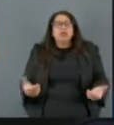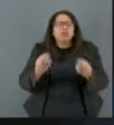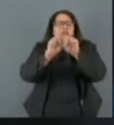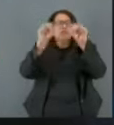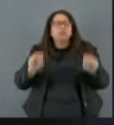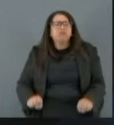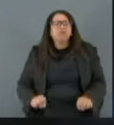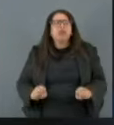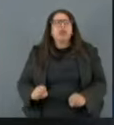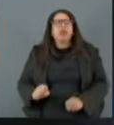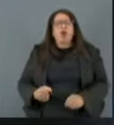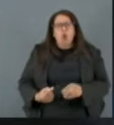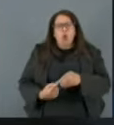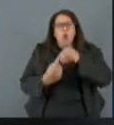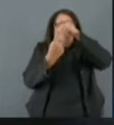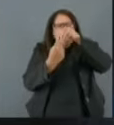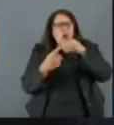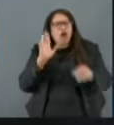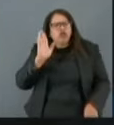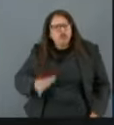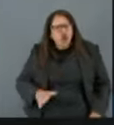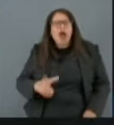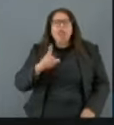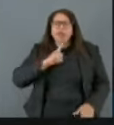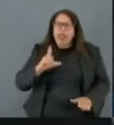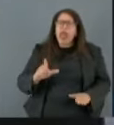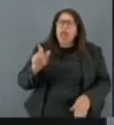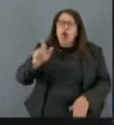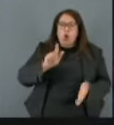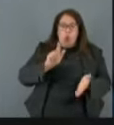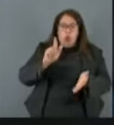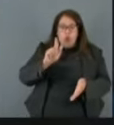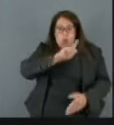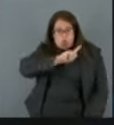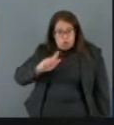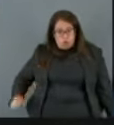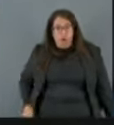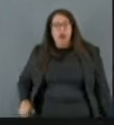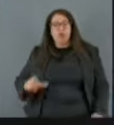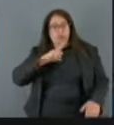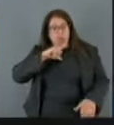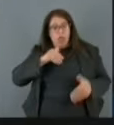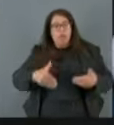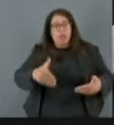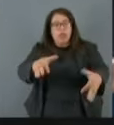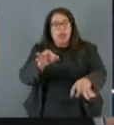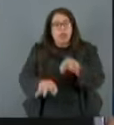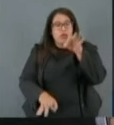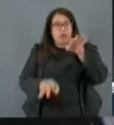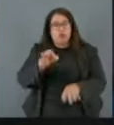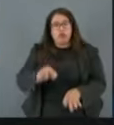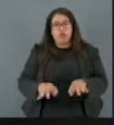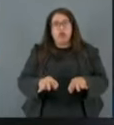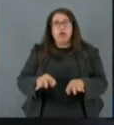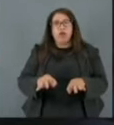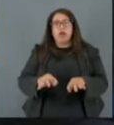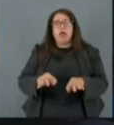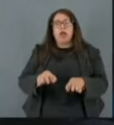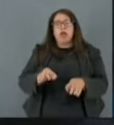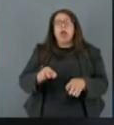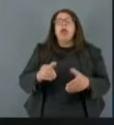Não seria mais apropriado que já viesse, já que o governo tem o Ministério da Justiça e Segurança Pública e o Ministério da